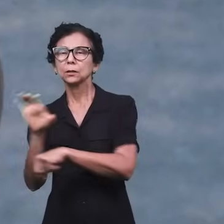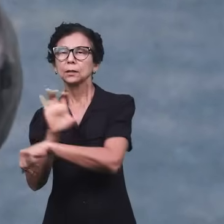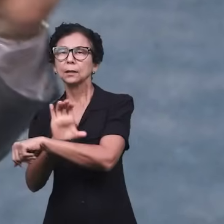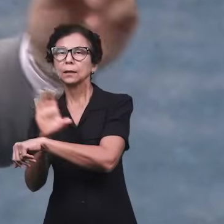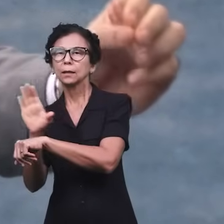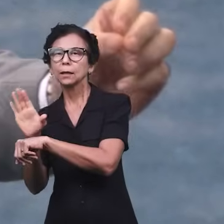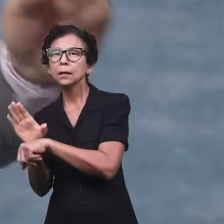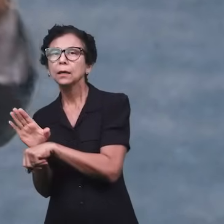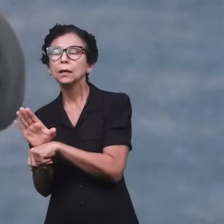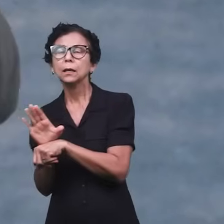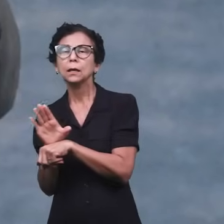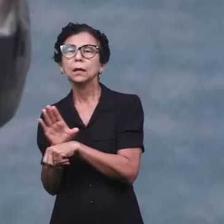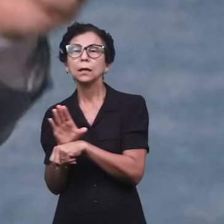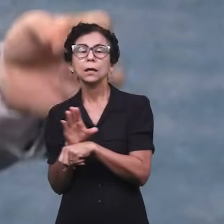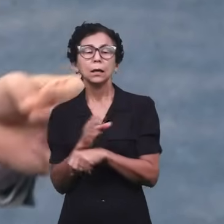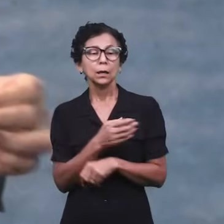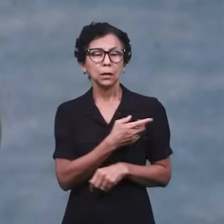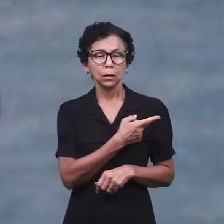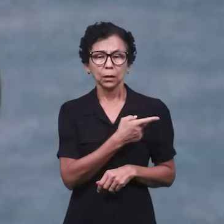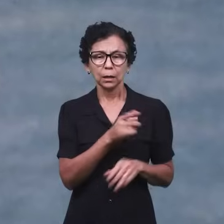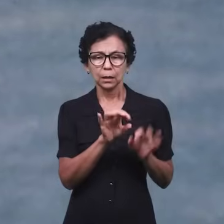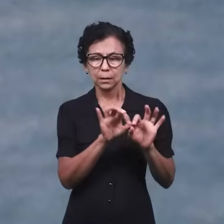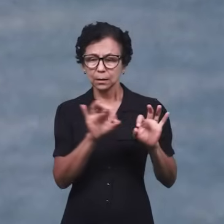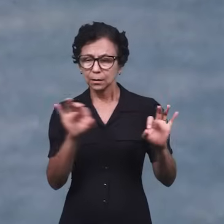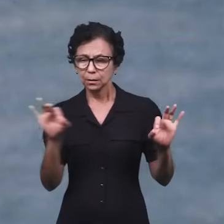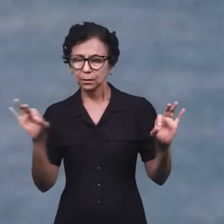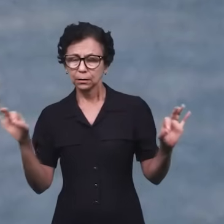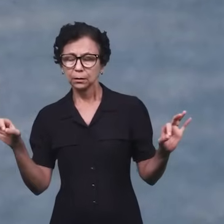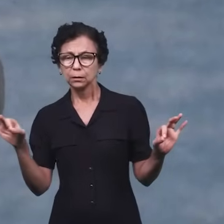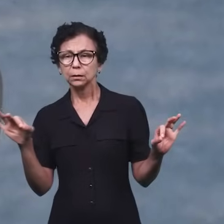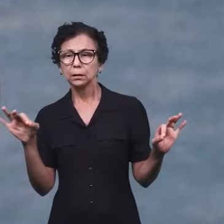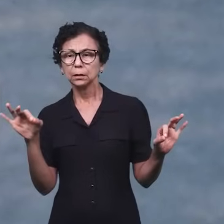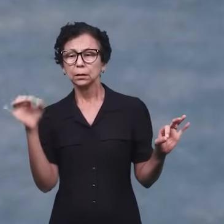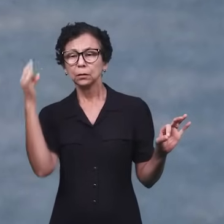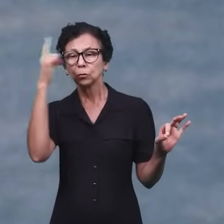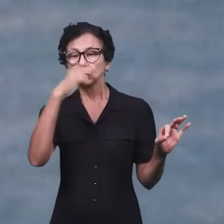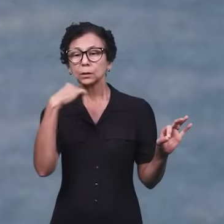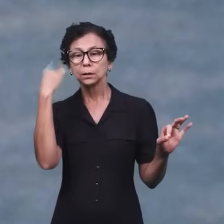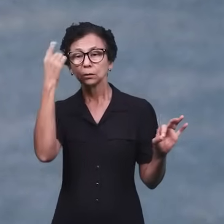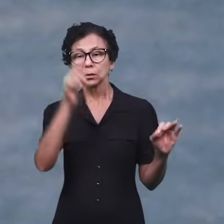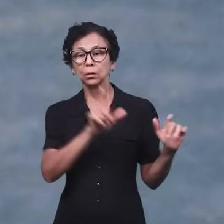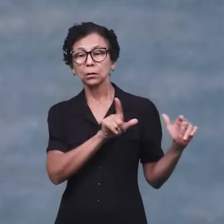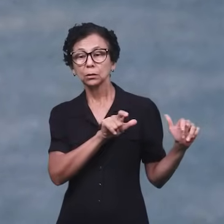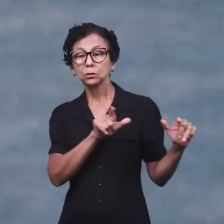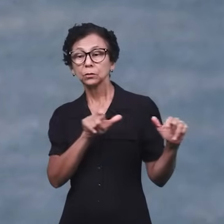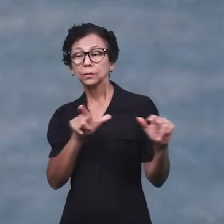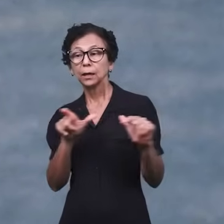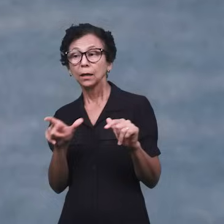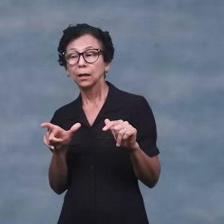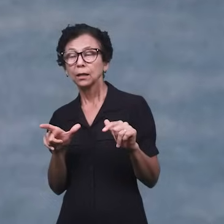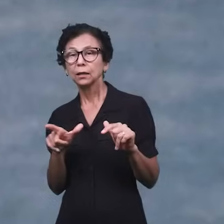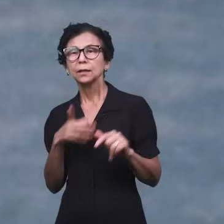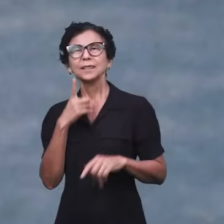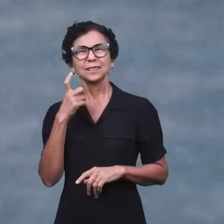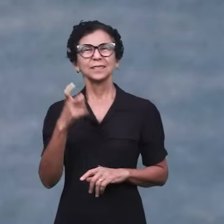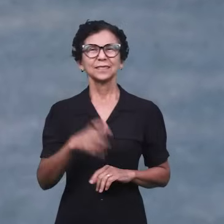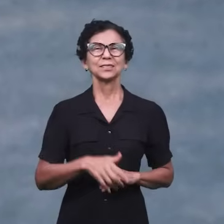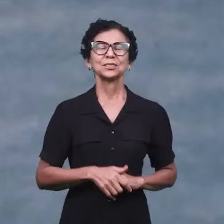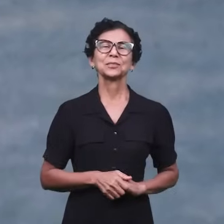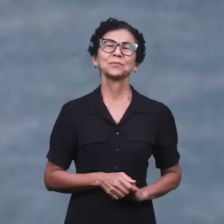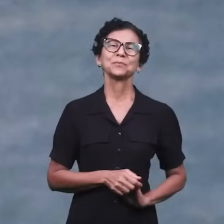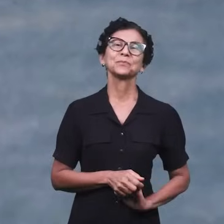até chegar né Em que circunstâncias que foi isso então você isso é muito interessante mas há um